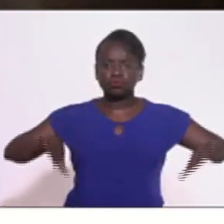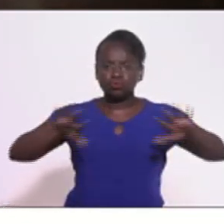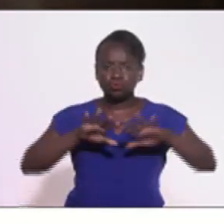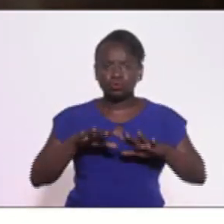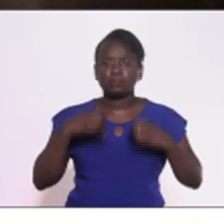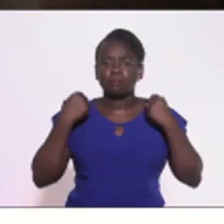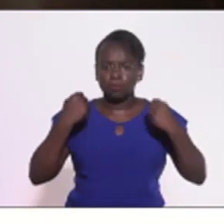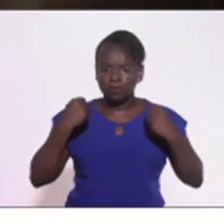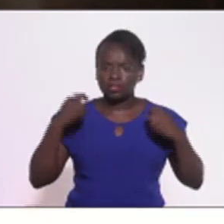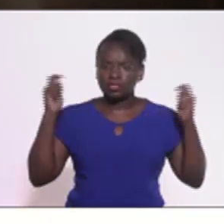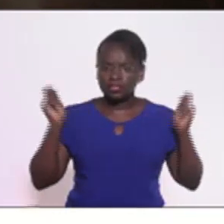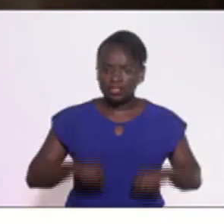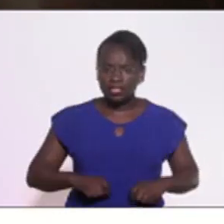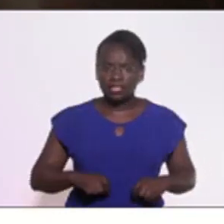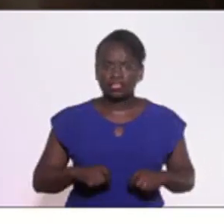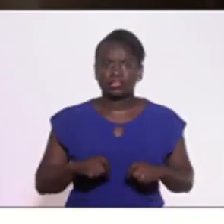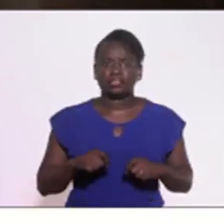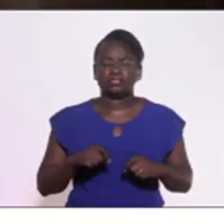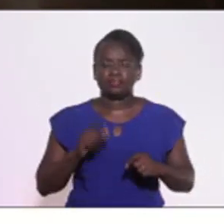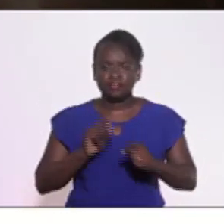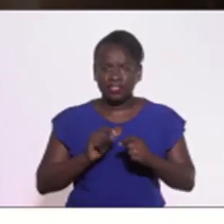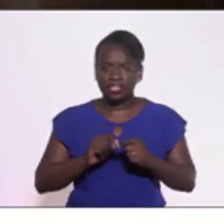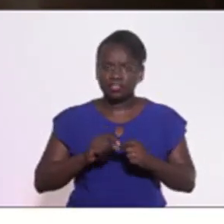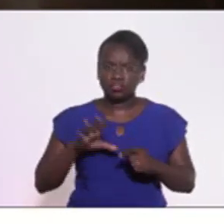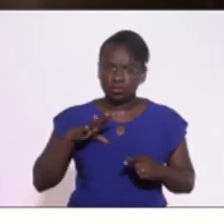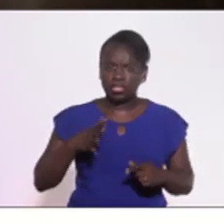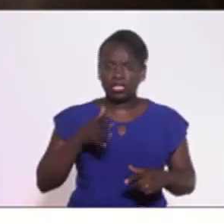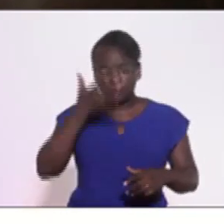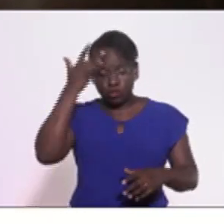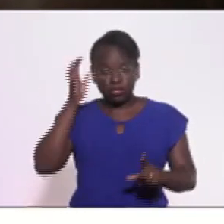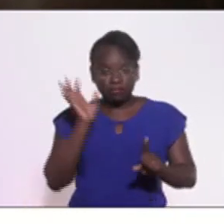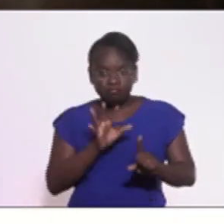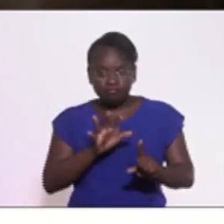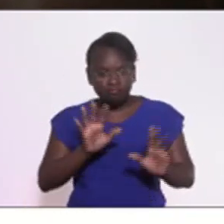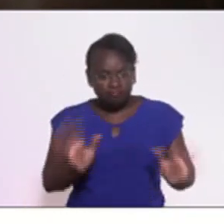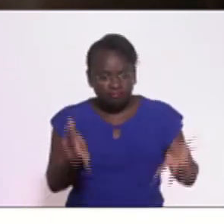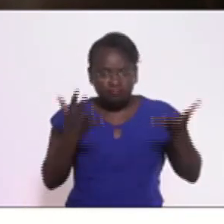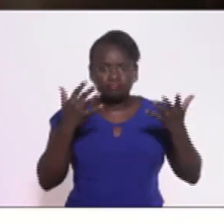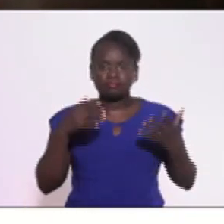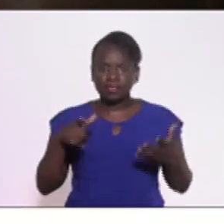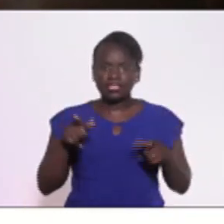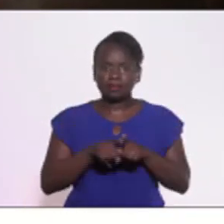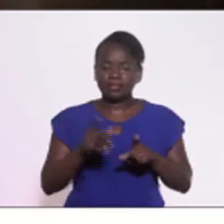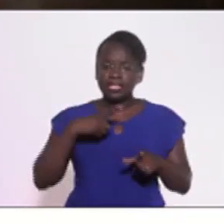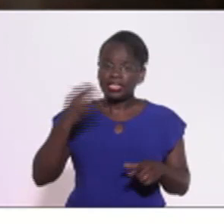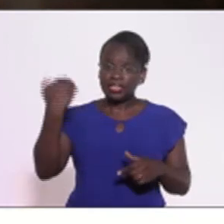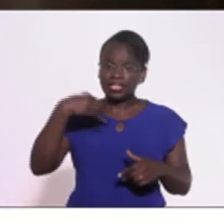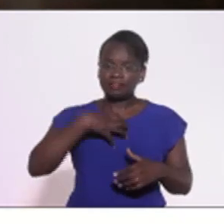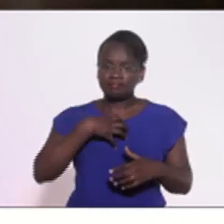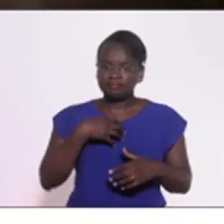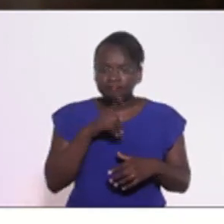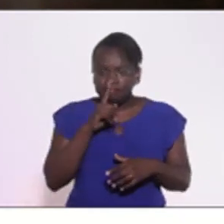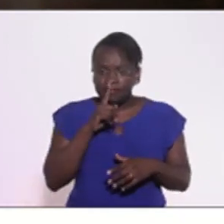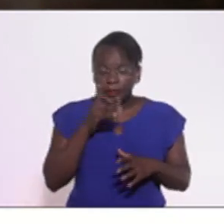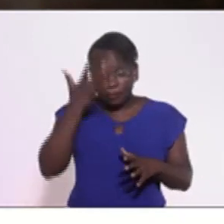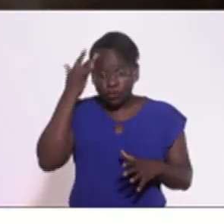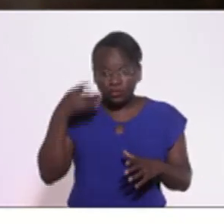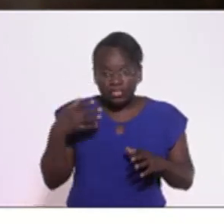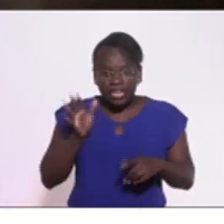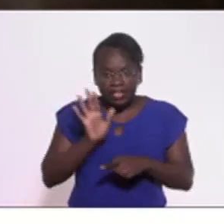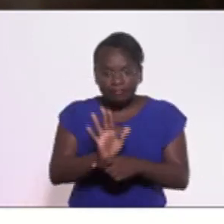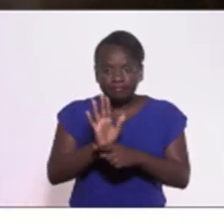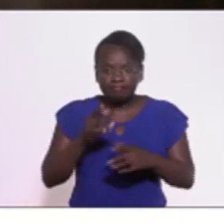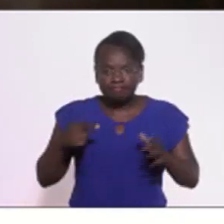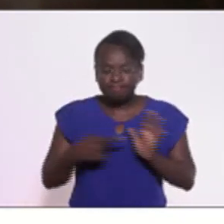tem poder de exercitar no outro o seu poder, que está lá interno, caladinho, mas quando alguém te toca,